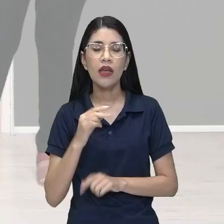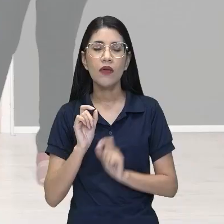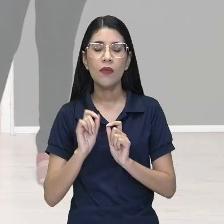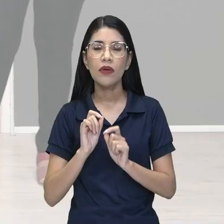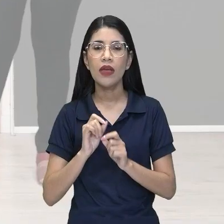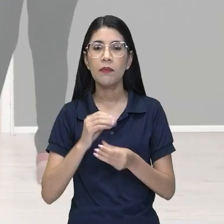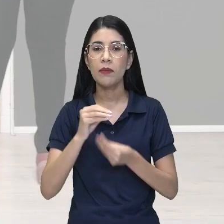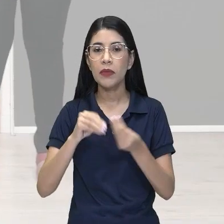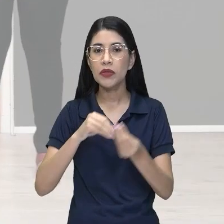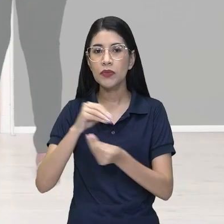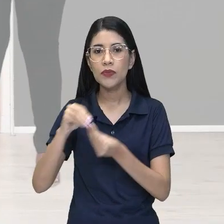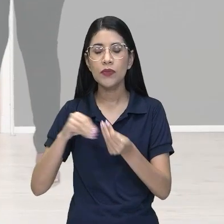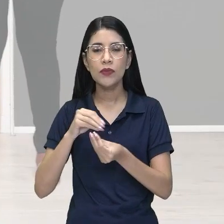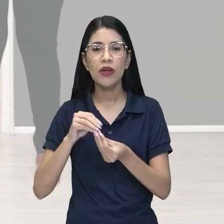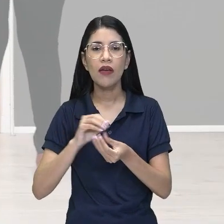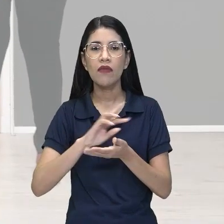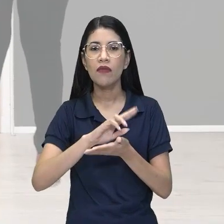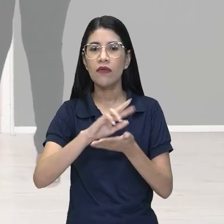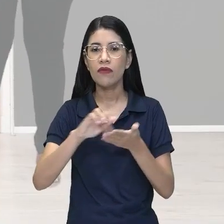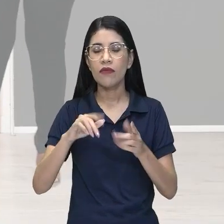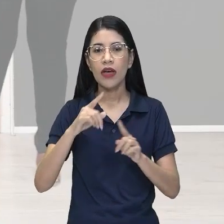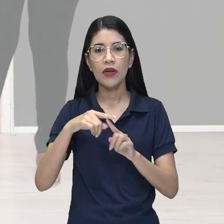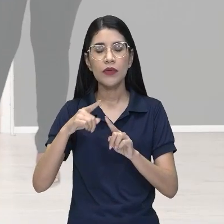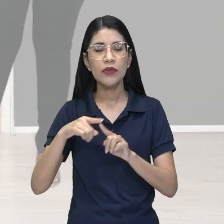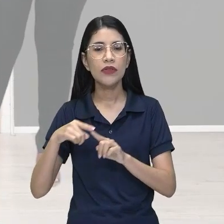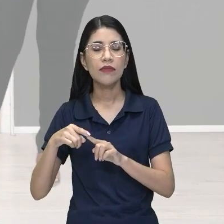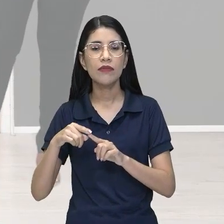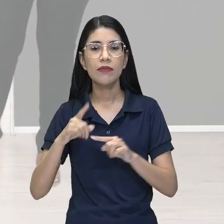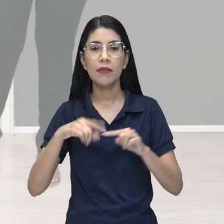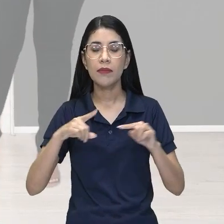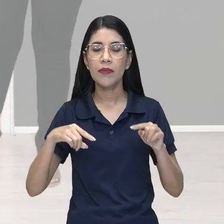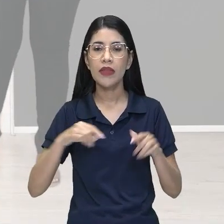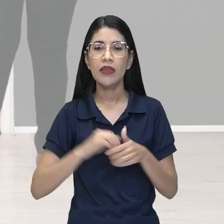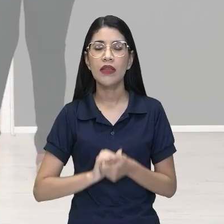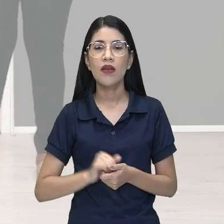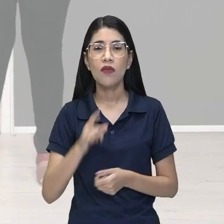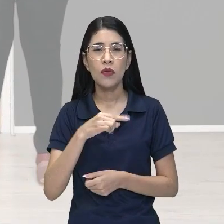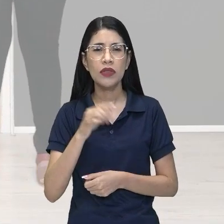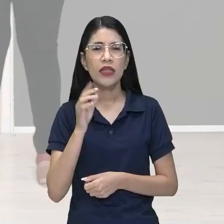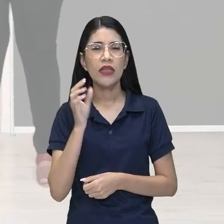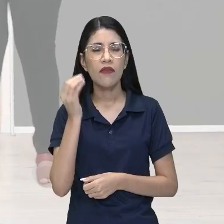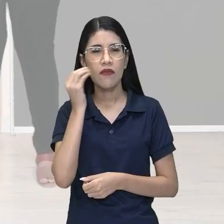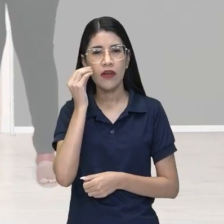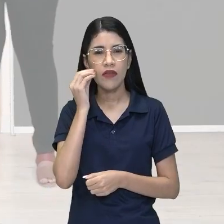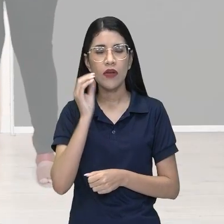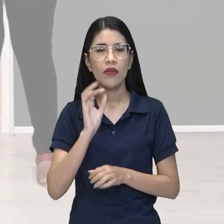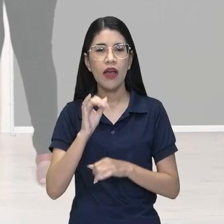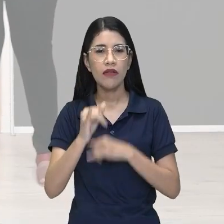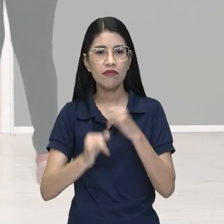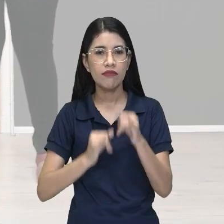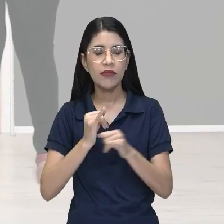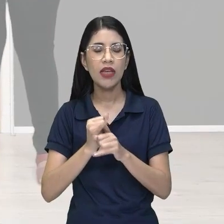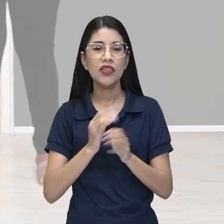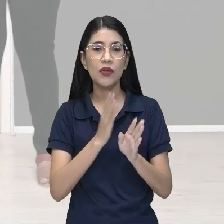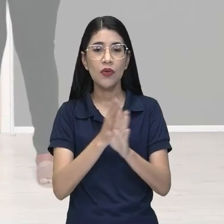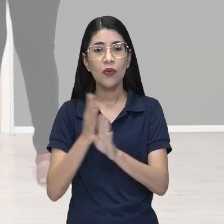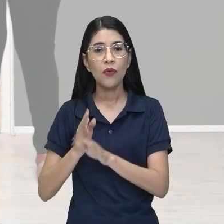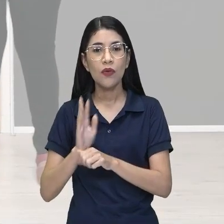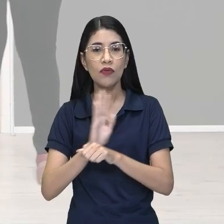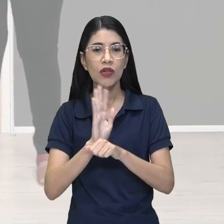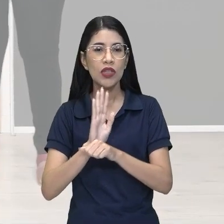produtos. Quem gosta de estar navegando aí na internet vai ver muitos vídeos sobre a mistura de